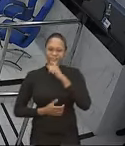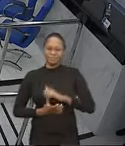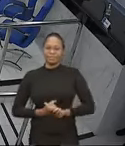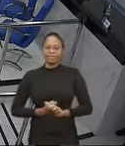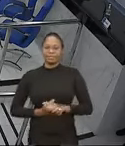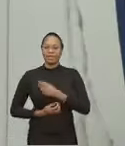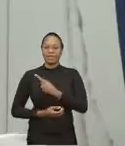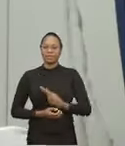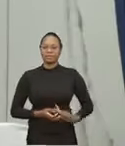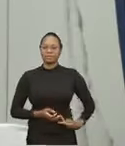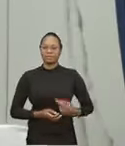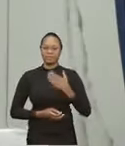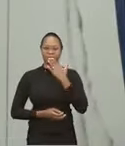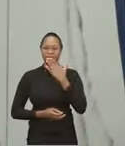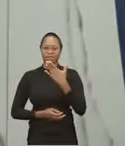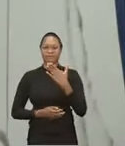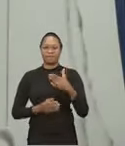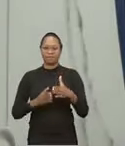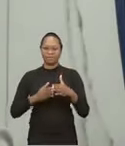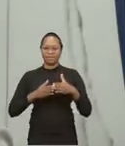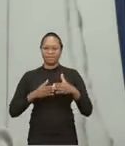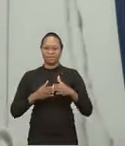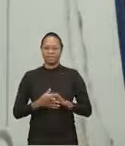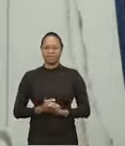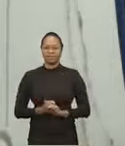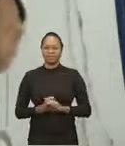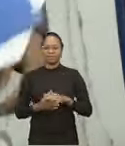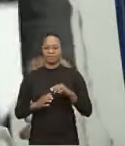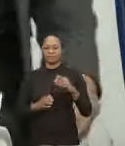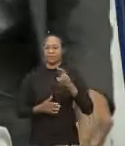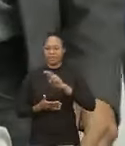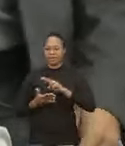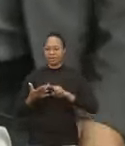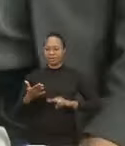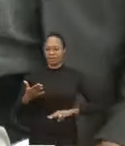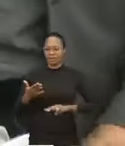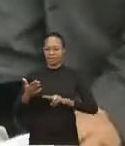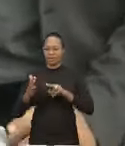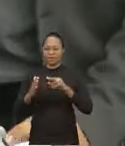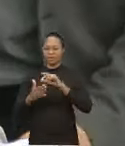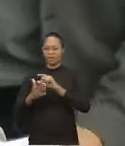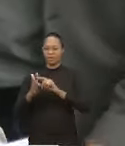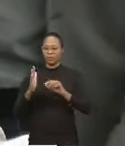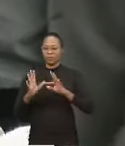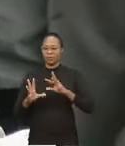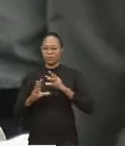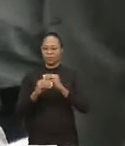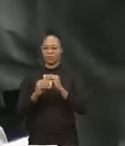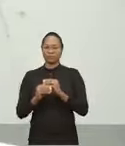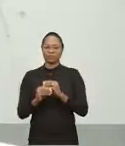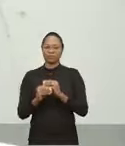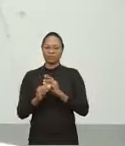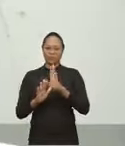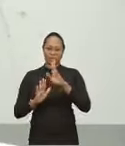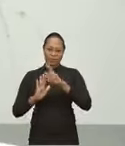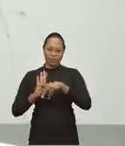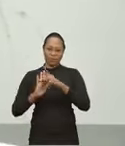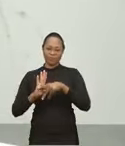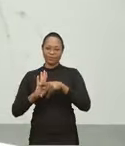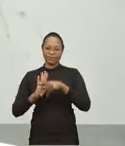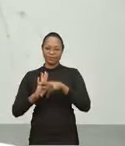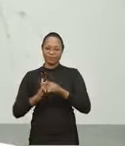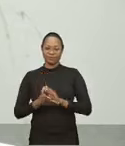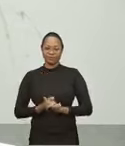Senhor presidente, pedi autorização da Vossa Excelência fazer a leitura em bloco dos projetos de resolução. Antes mesmo